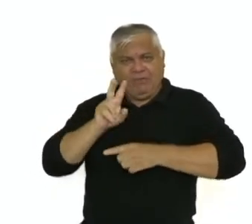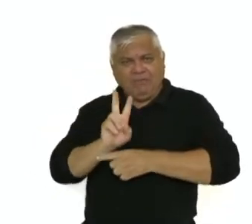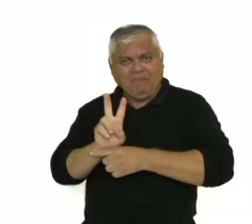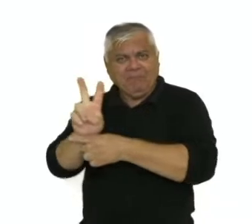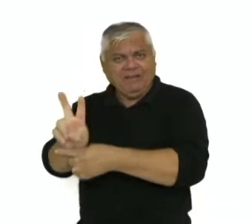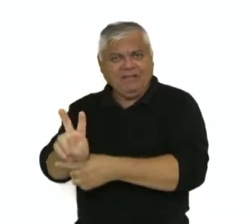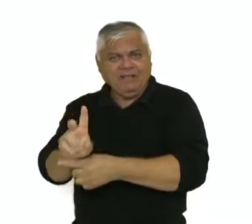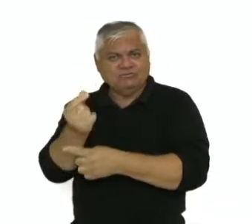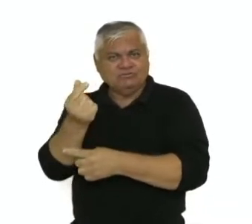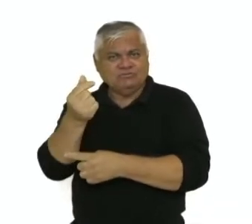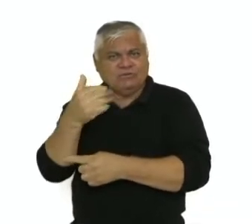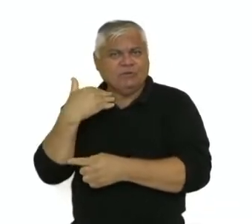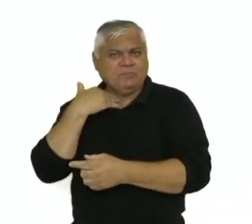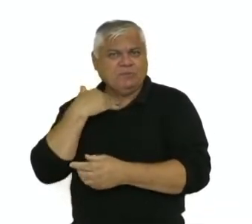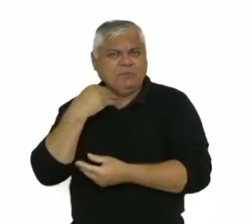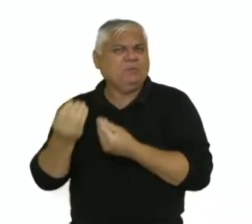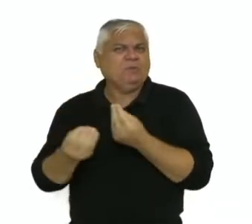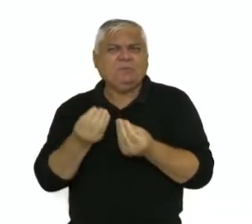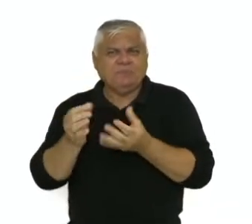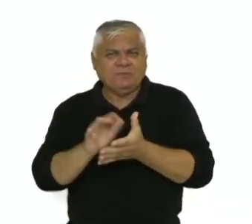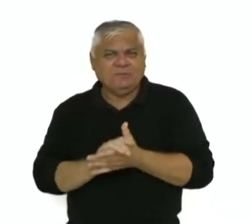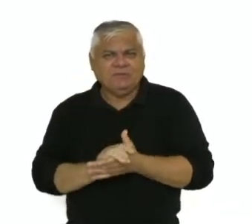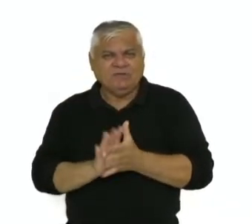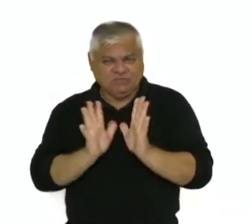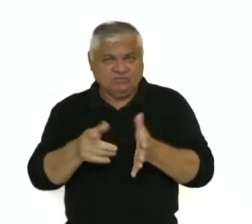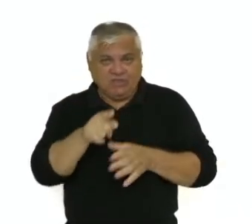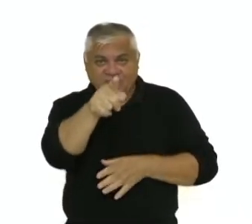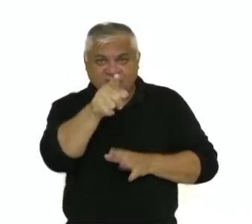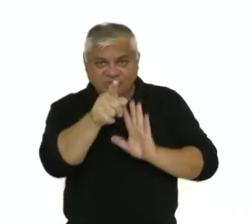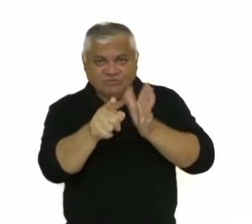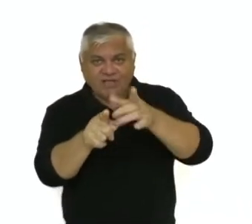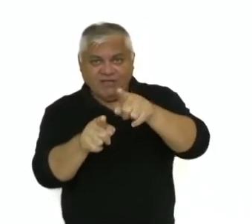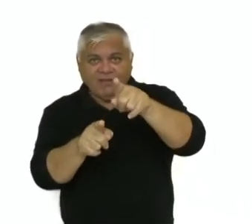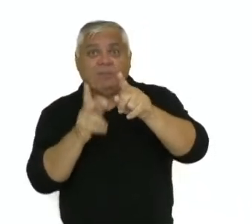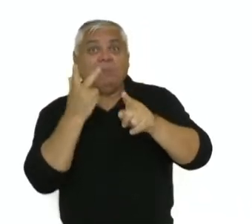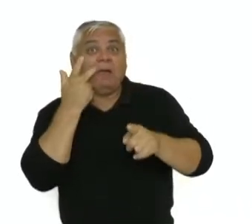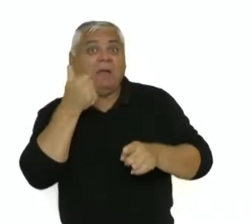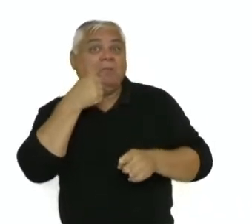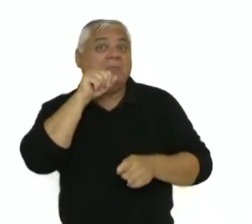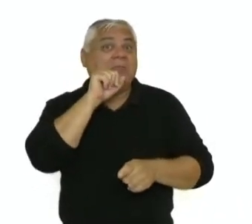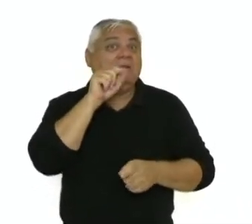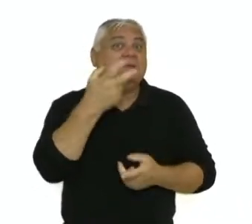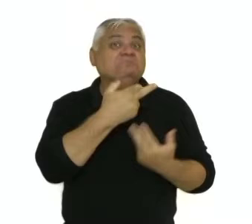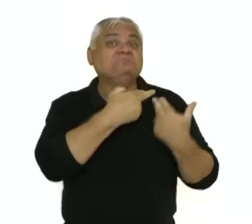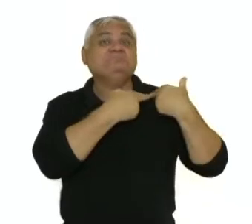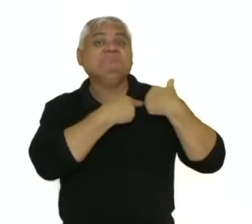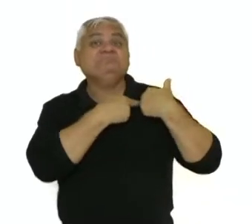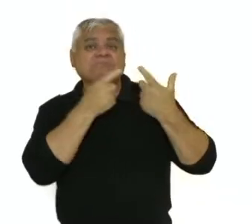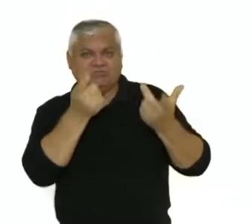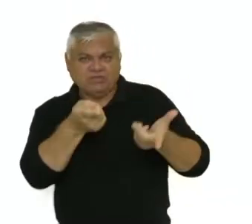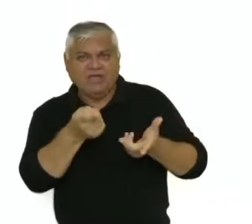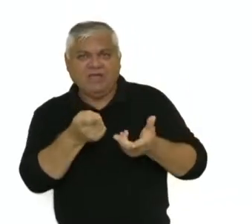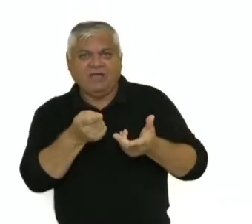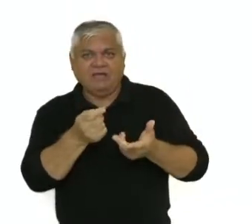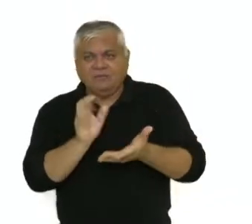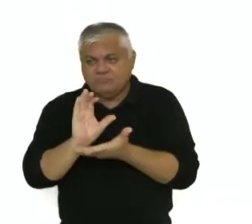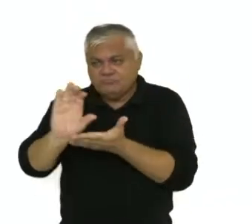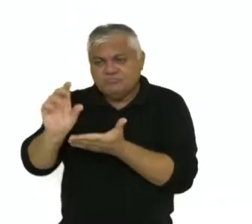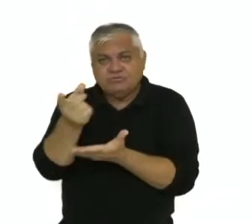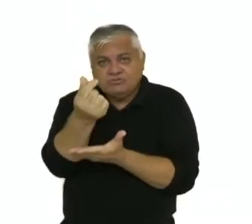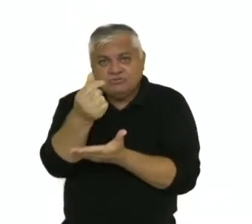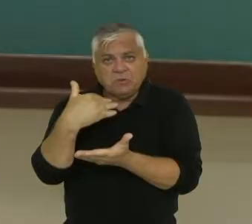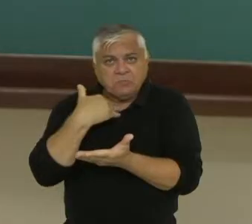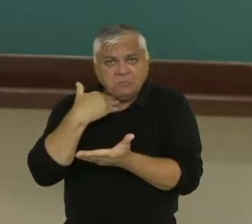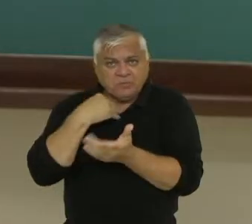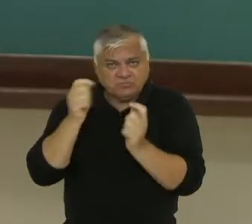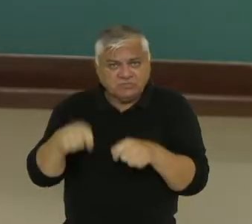banco? Como é que é essa história? Será que alguém já emprestou? Você, seus pais, seus responsáveis, alguém que você conhece, emprestou dinheiro ao banco?